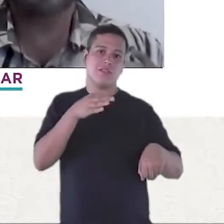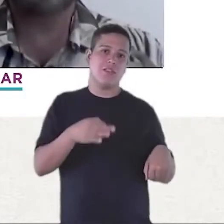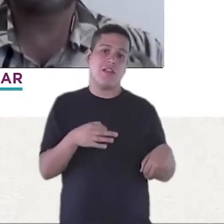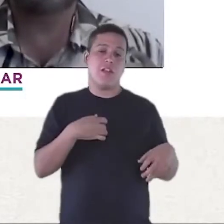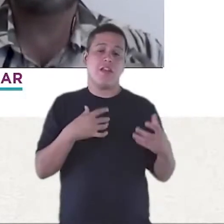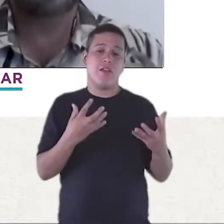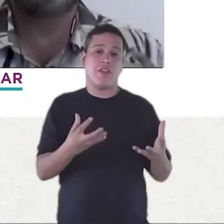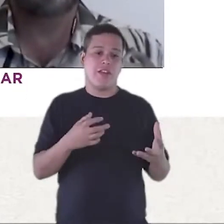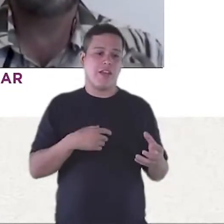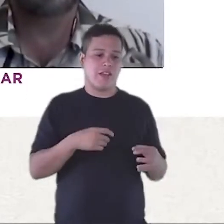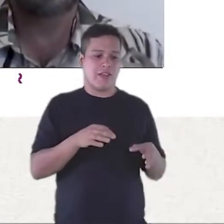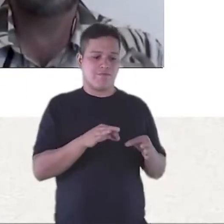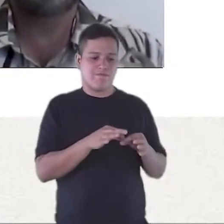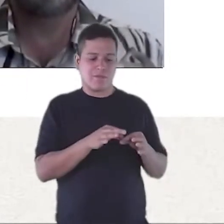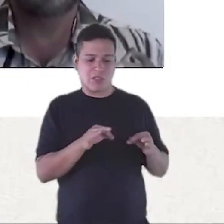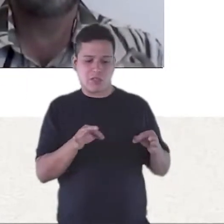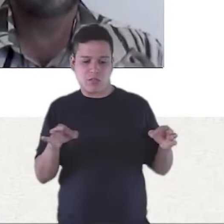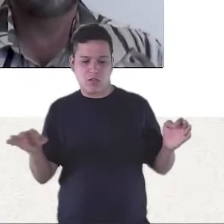um tempo